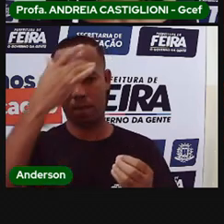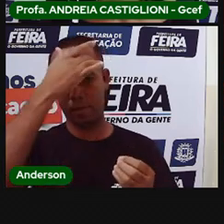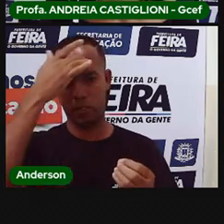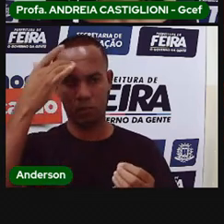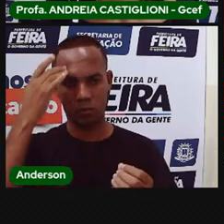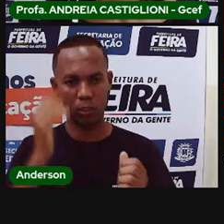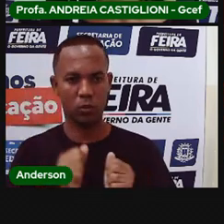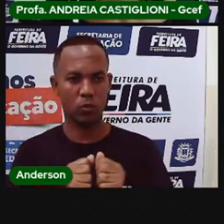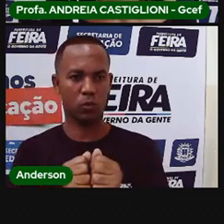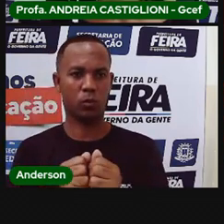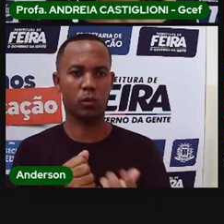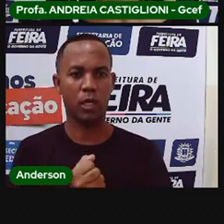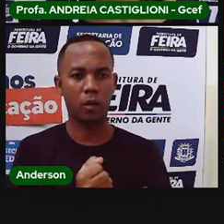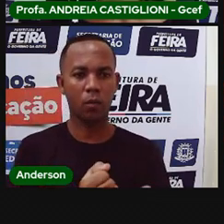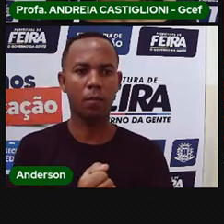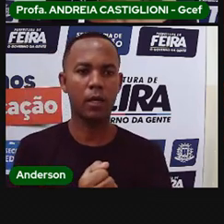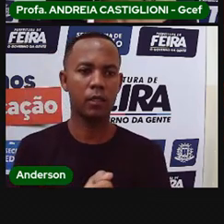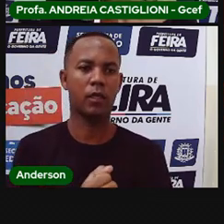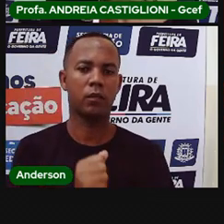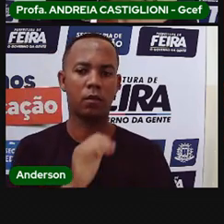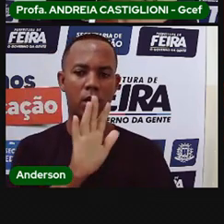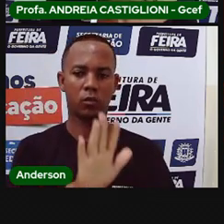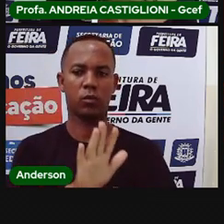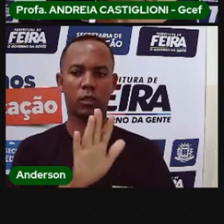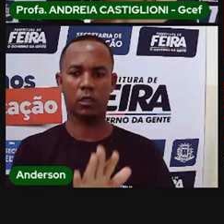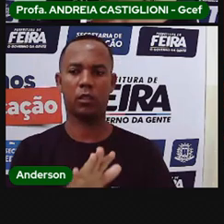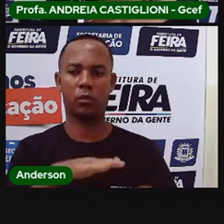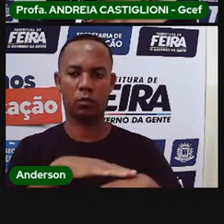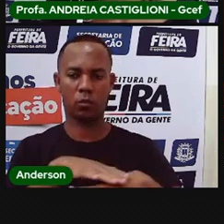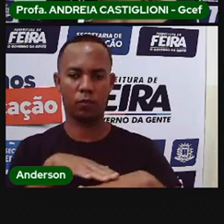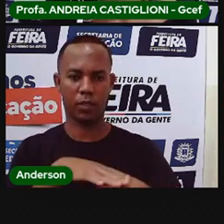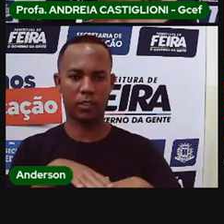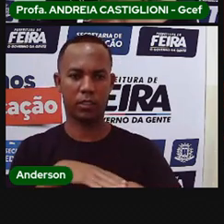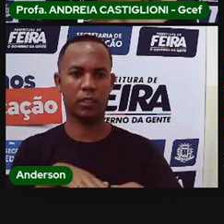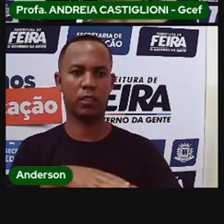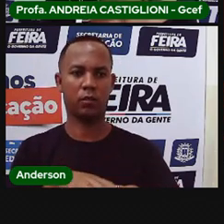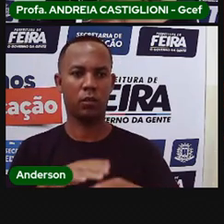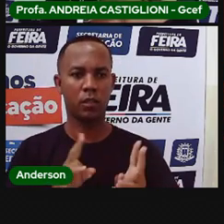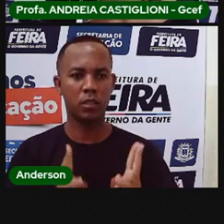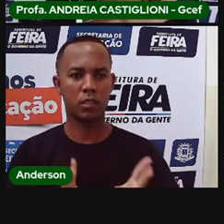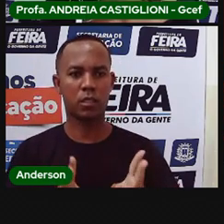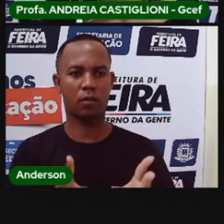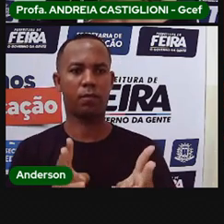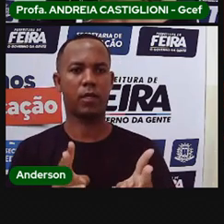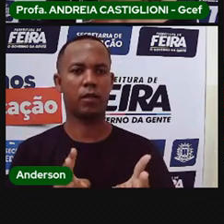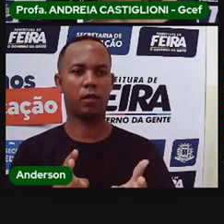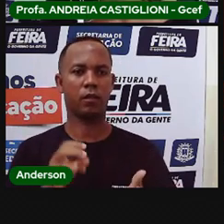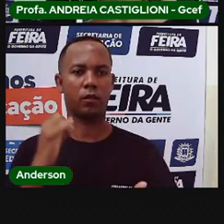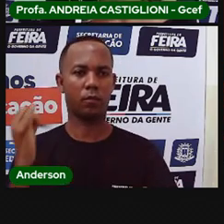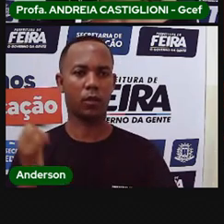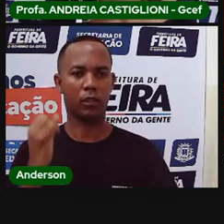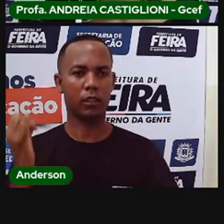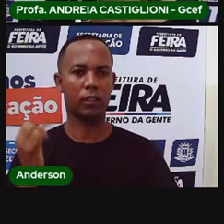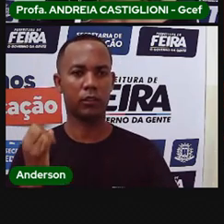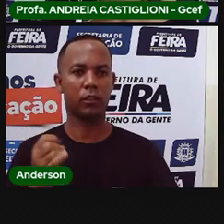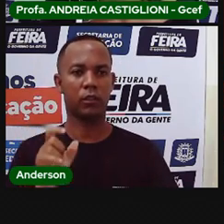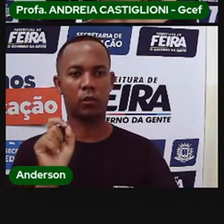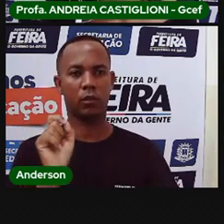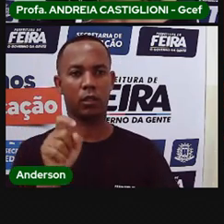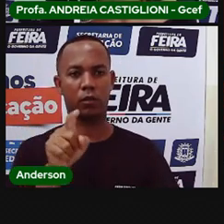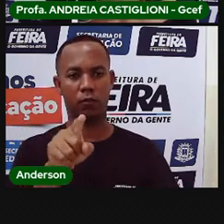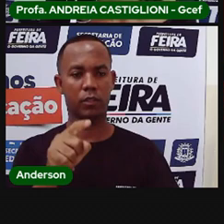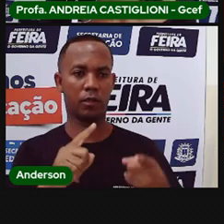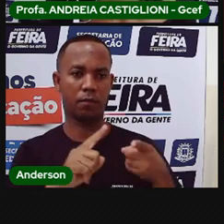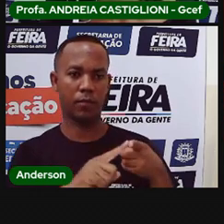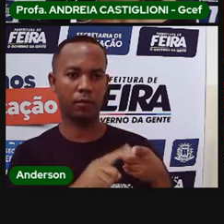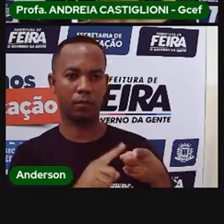acompanhando, vão estar conversando, dialogando diariamente com você, né? Então, assim... Dicas de engajamento. Primeiro